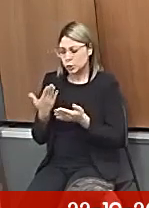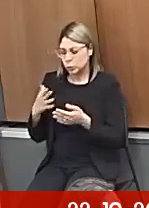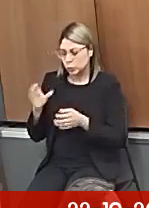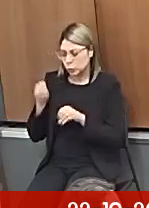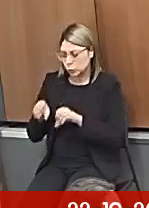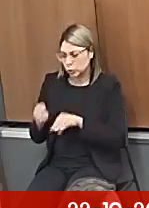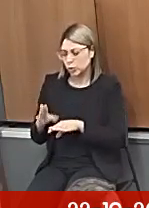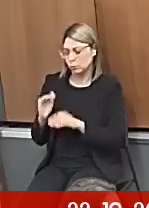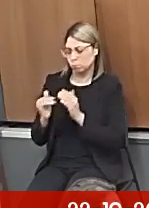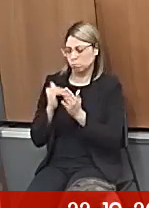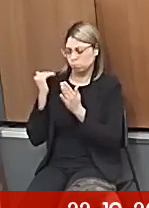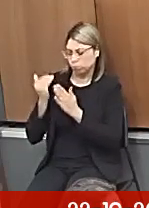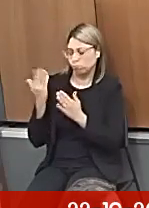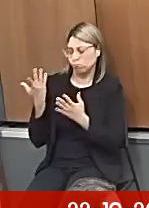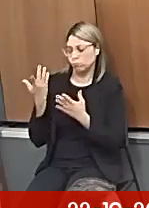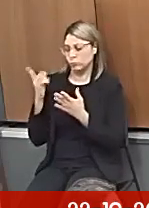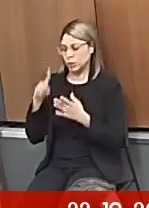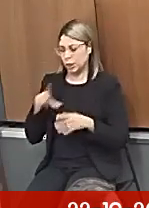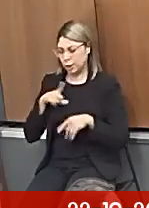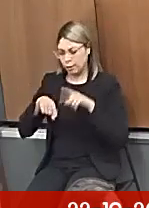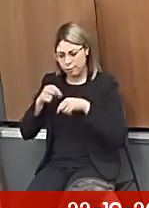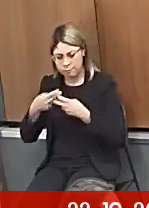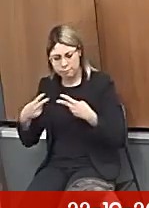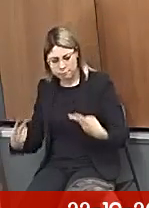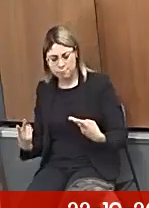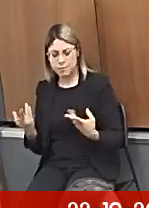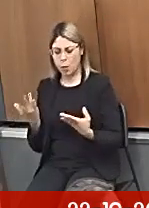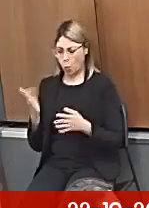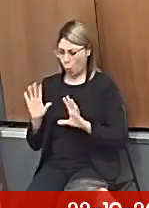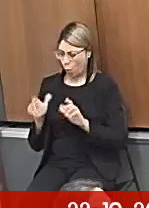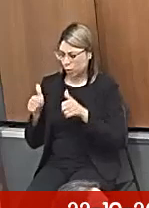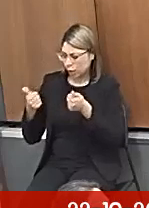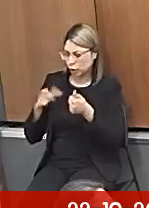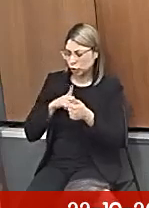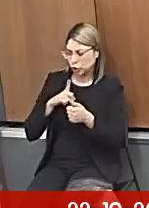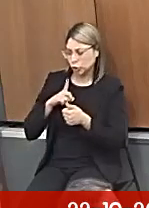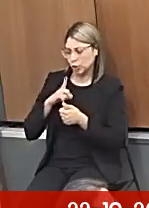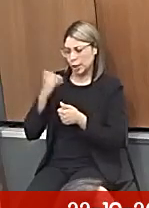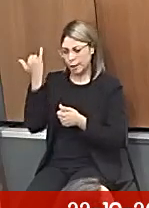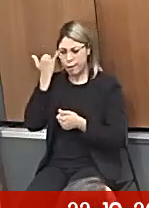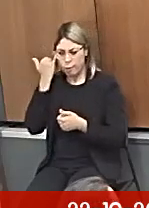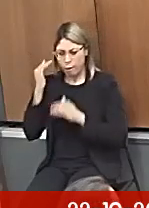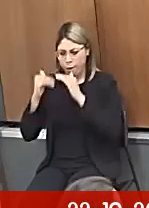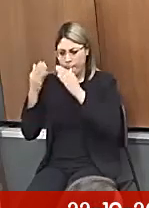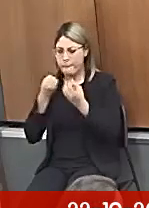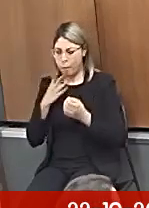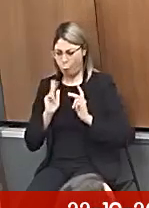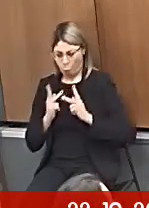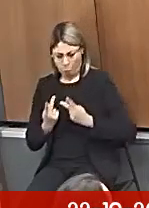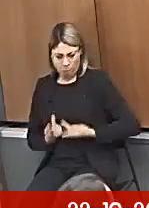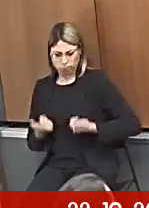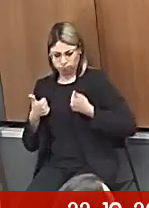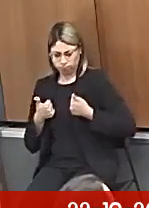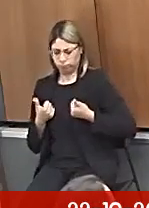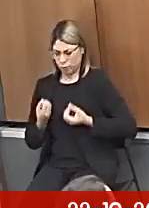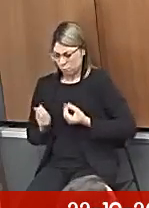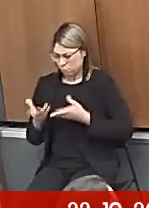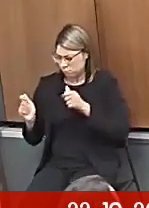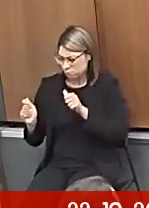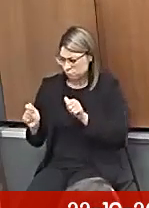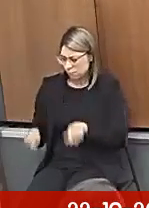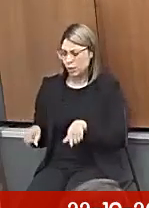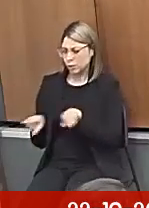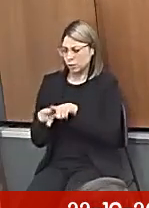meio de recursos didáticos de qualidade, proporcionando crescimento intelectual e humanista, capacitando e